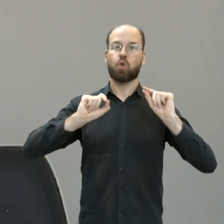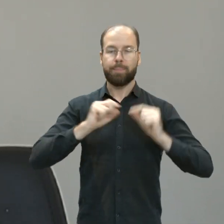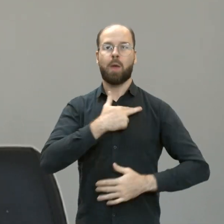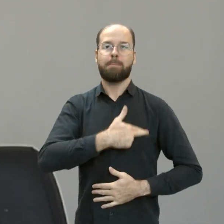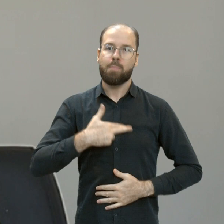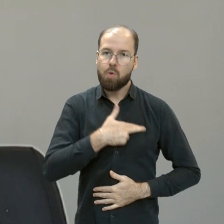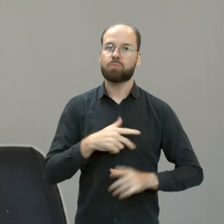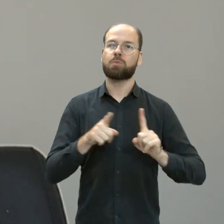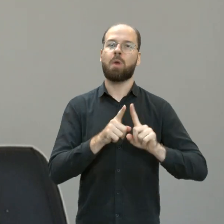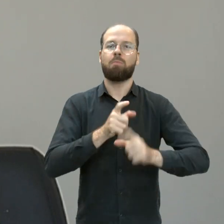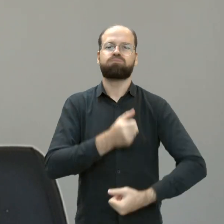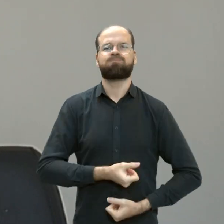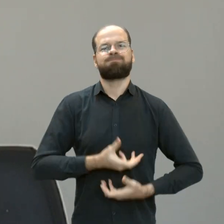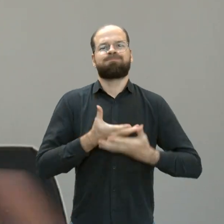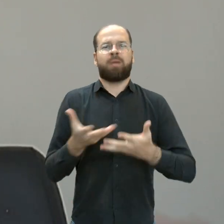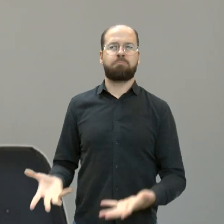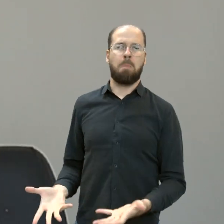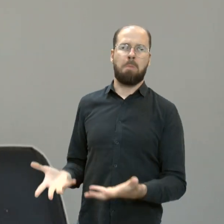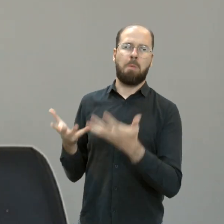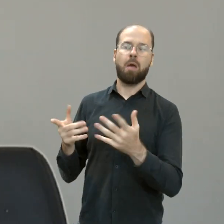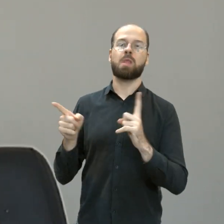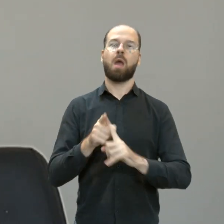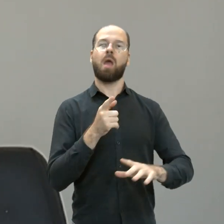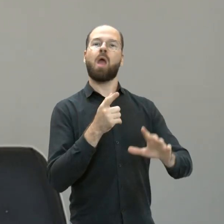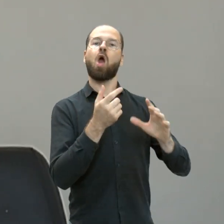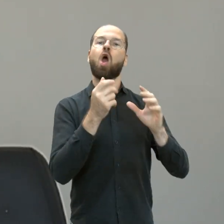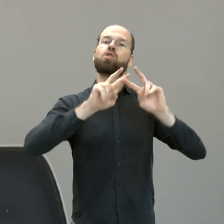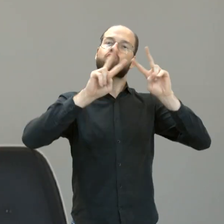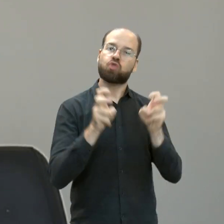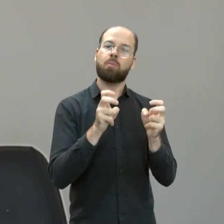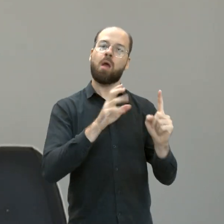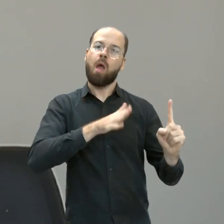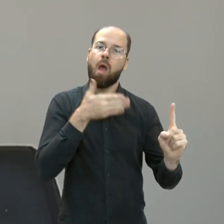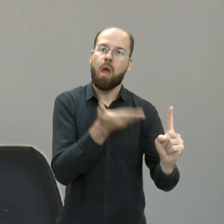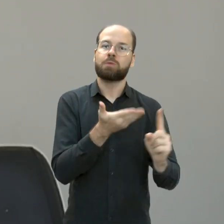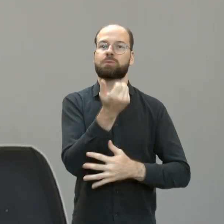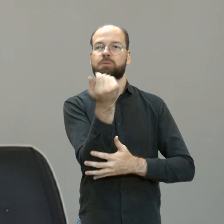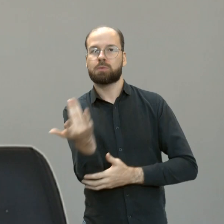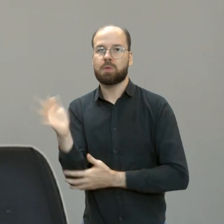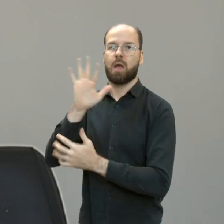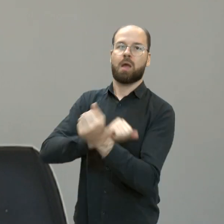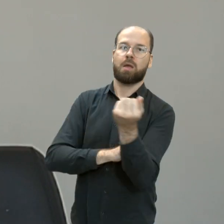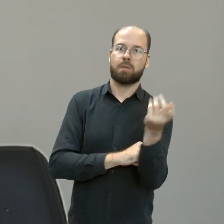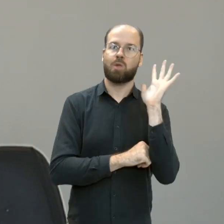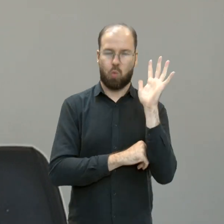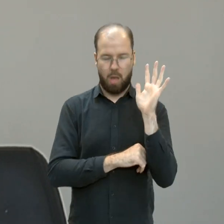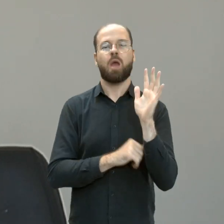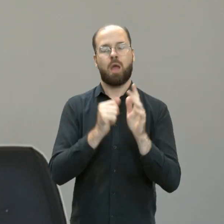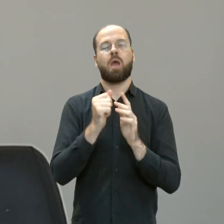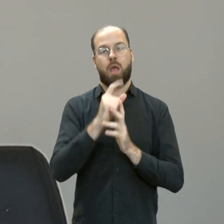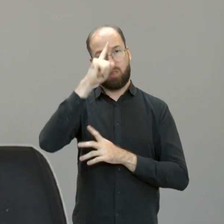do amor, que é cantar a natureza, né? Então, e é bem curioso essa questão do